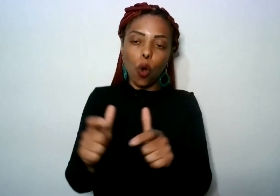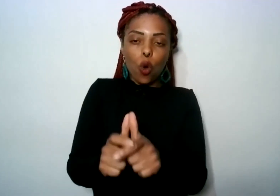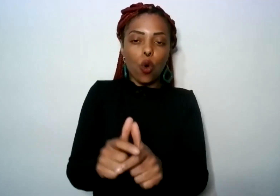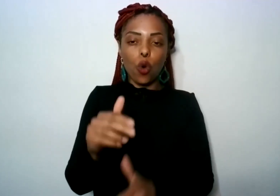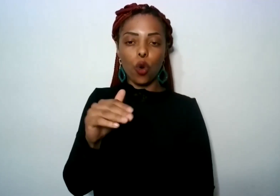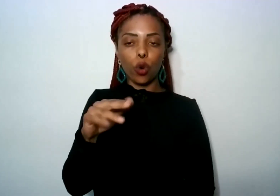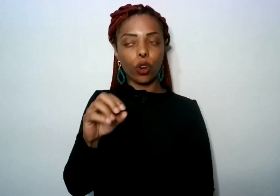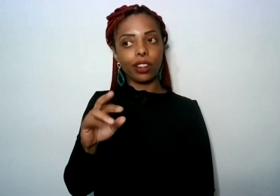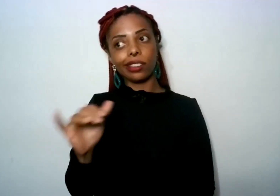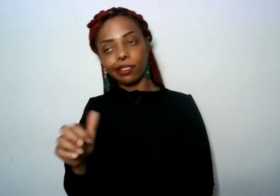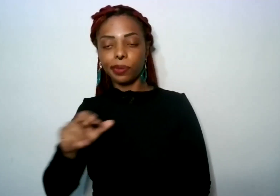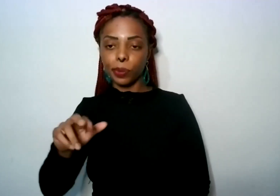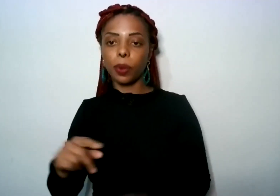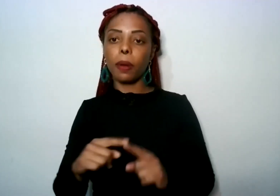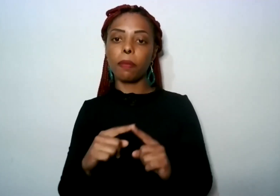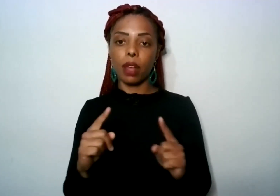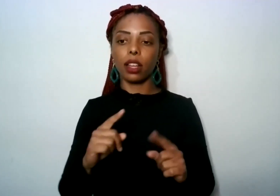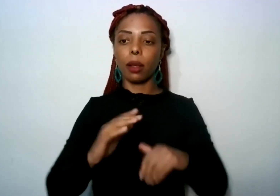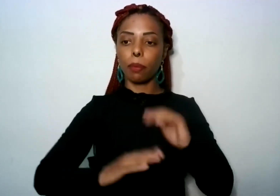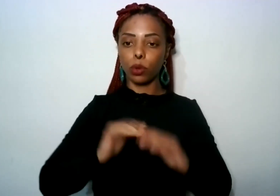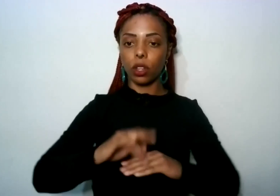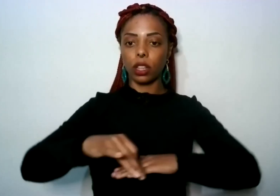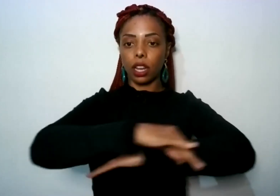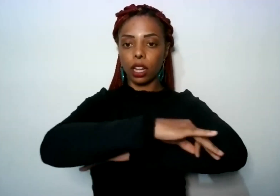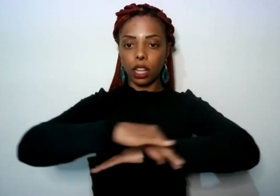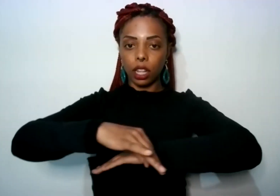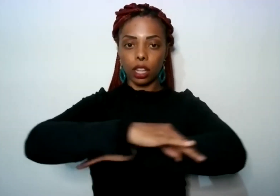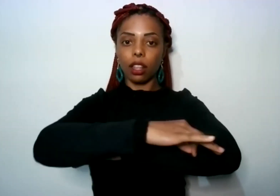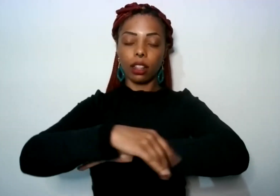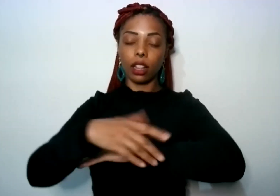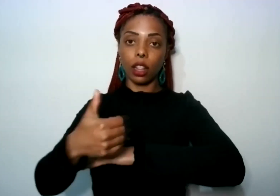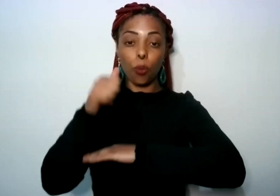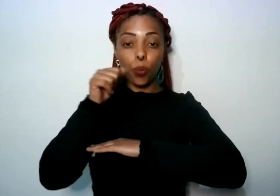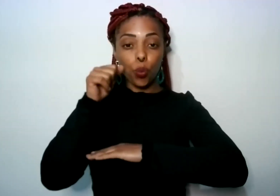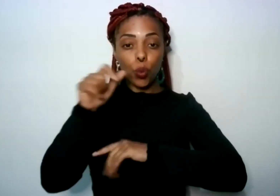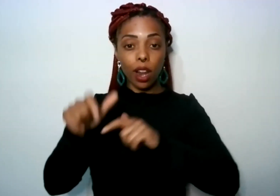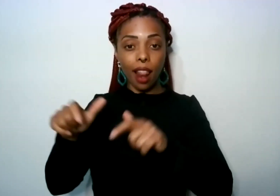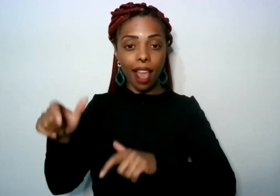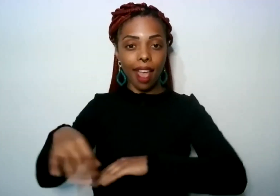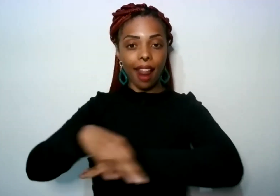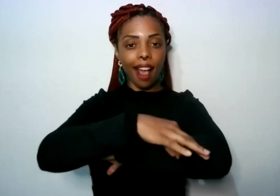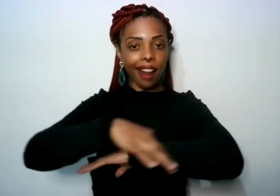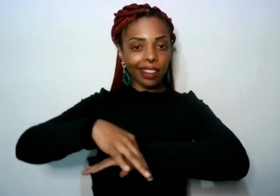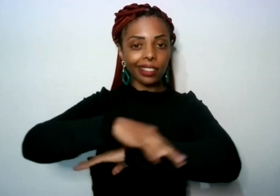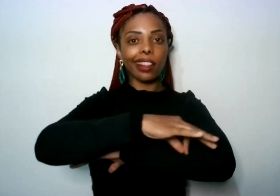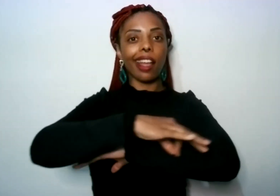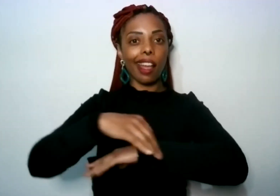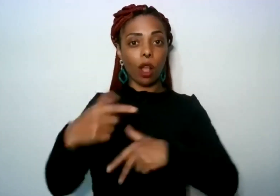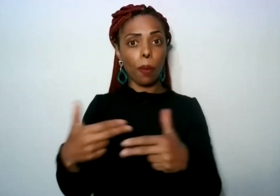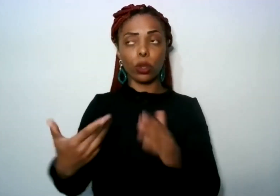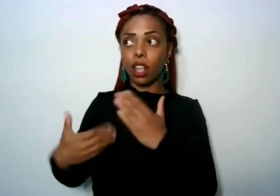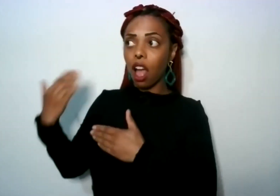caso na produção da arquitetura então a gente falar de mulheres arquitetas coisa que antigamente né